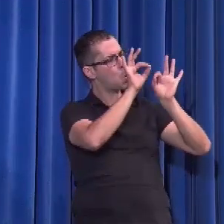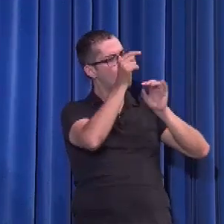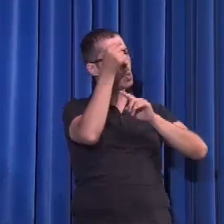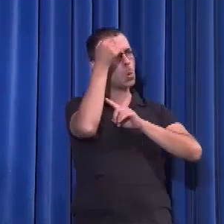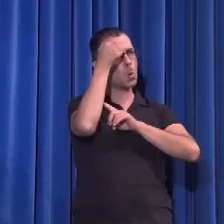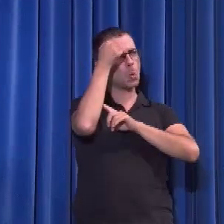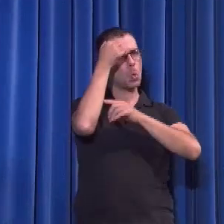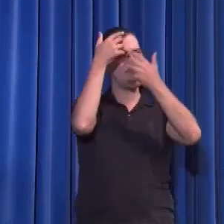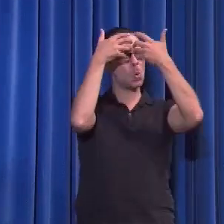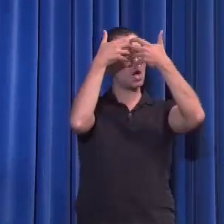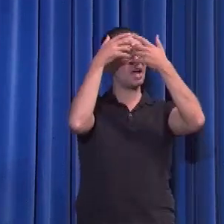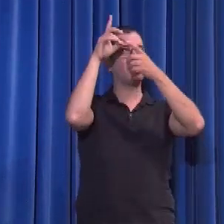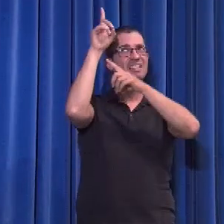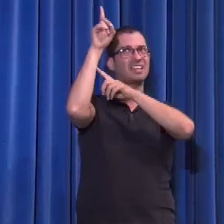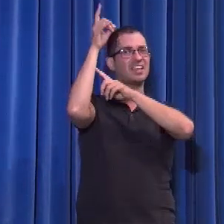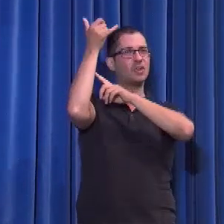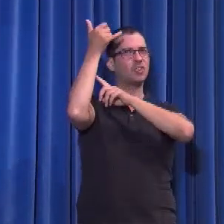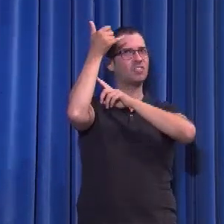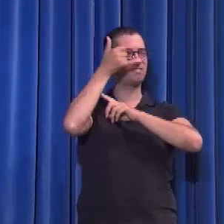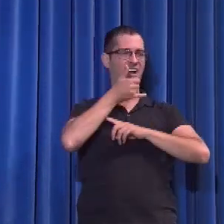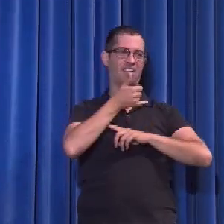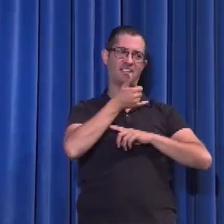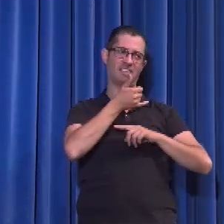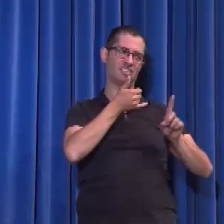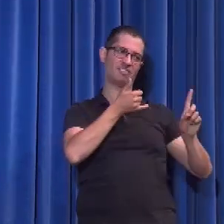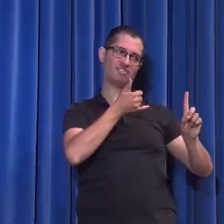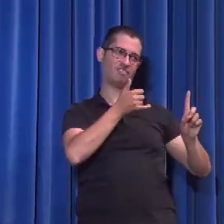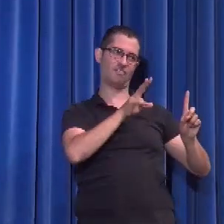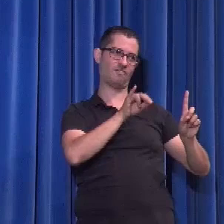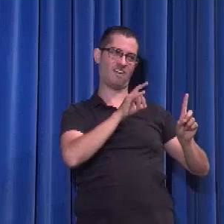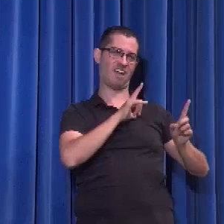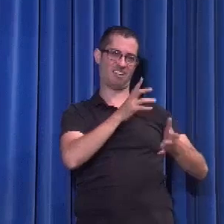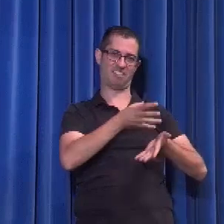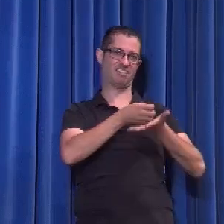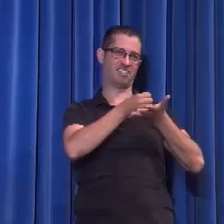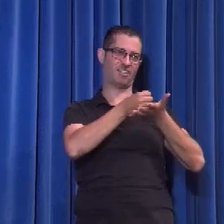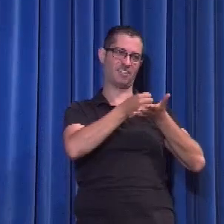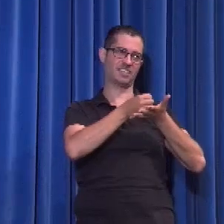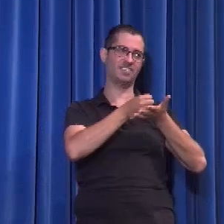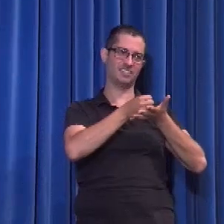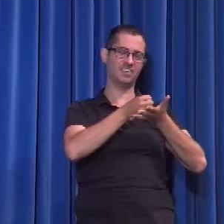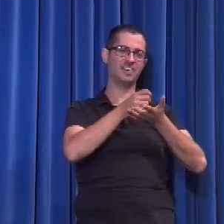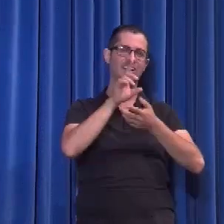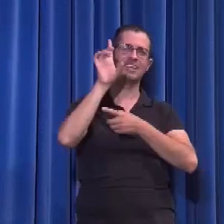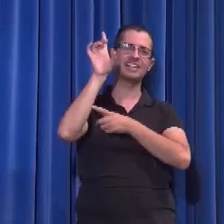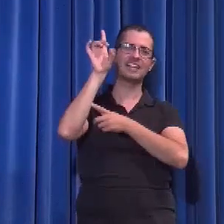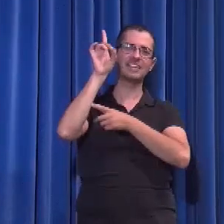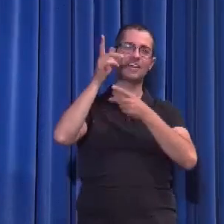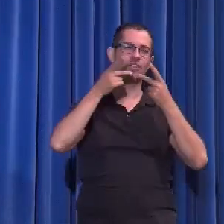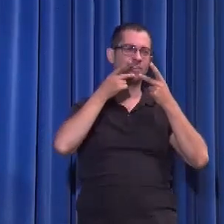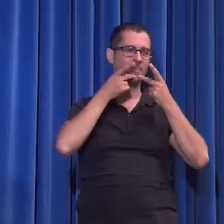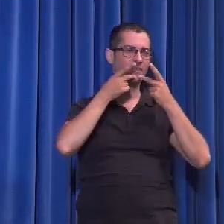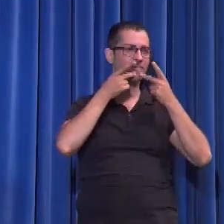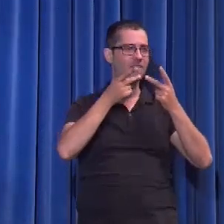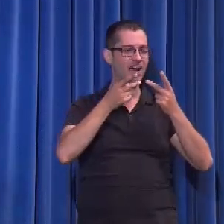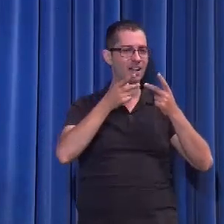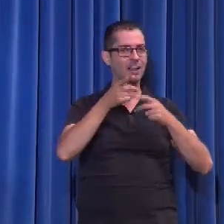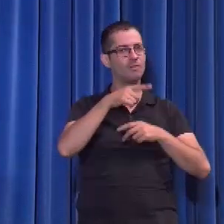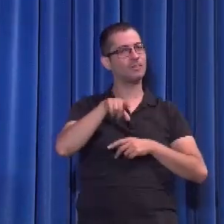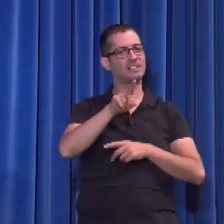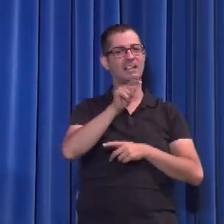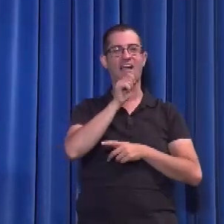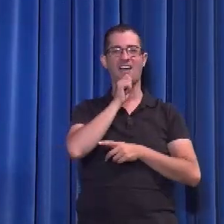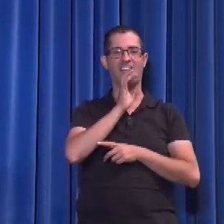Mas Deus está dizendo: isso não serve para salvar vocês. Então Deus diz assim: vocês não me